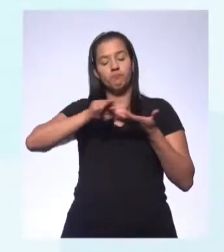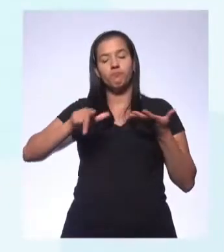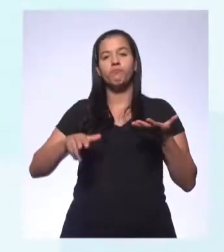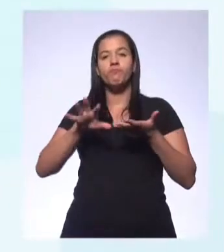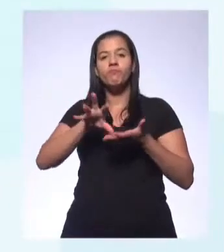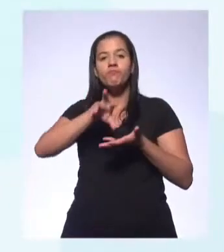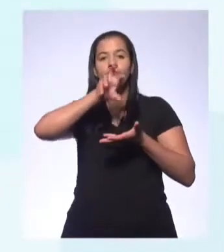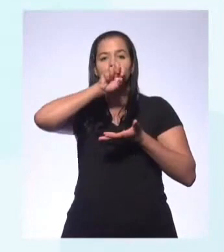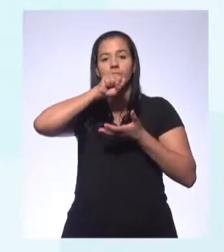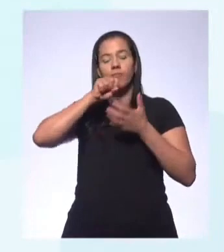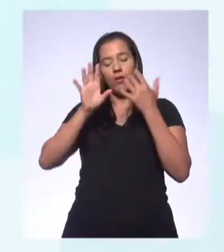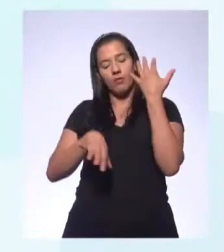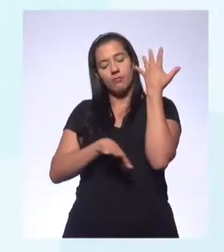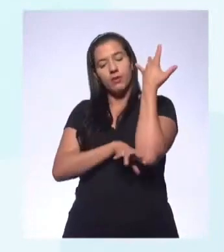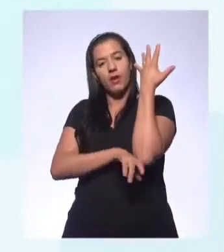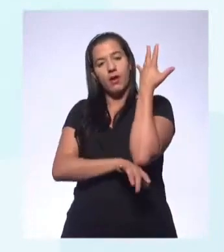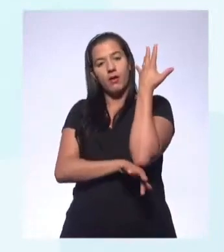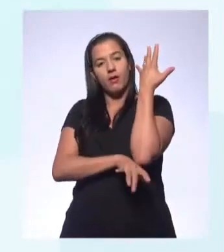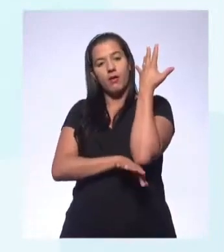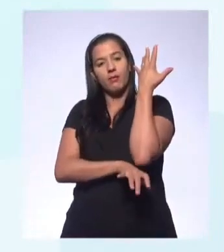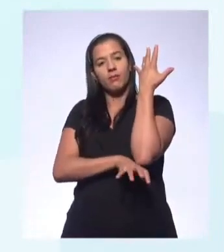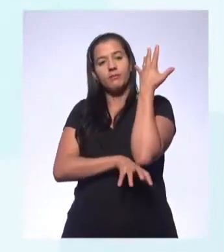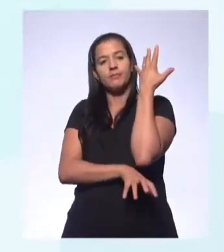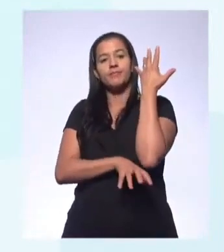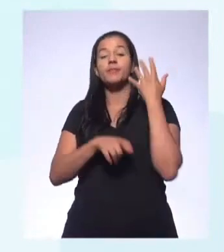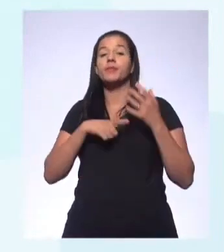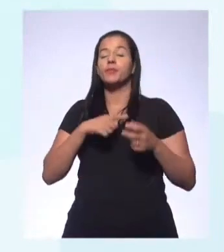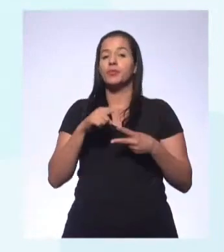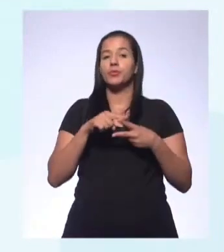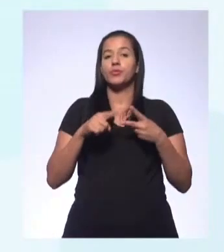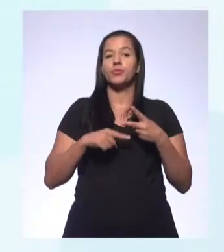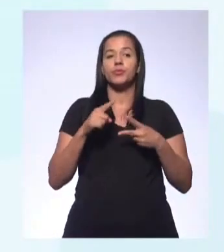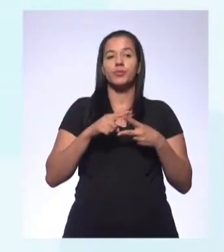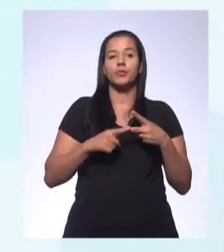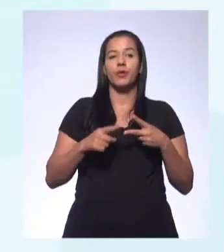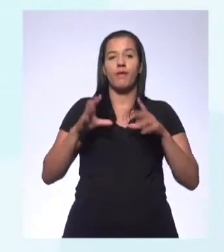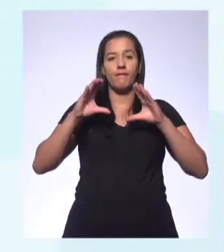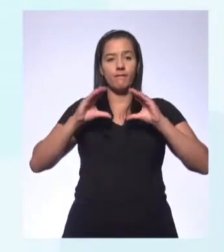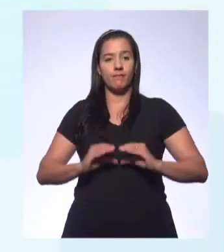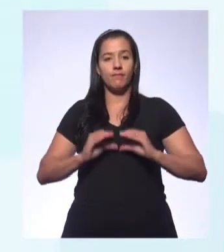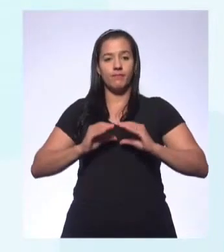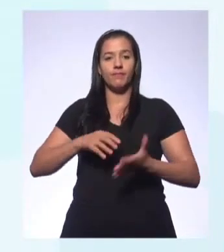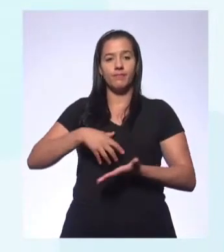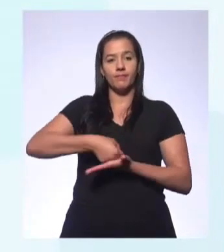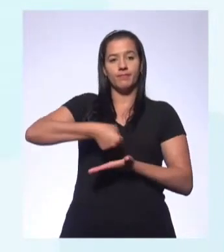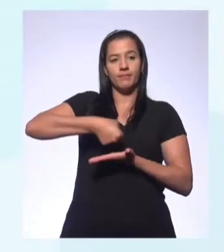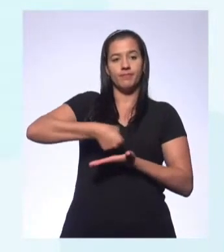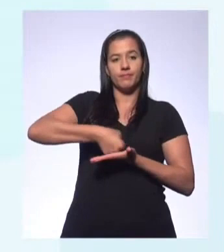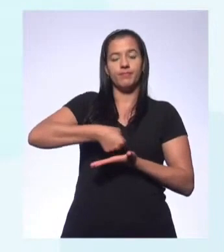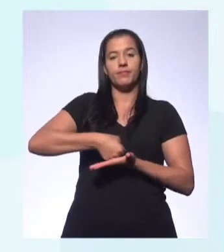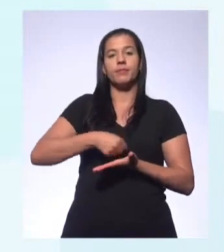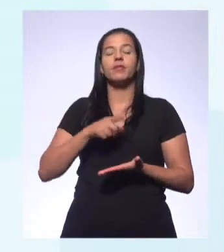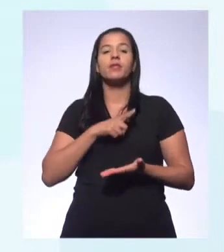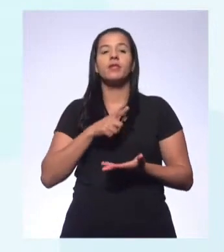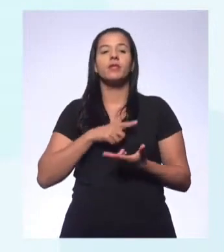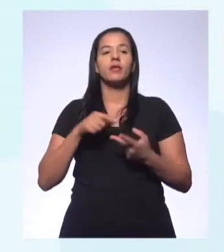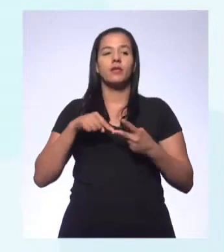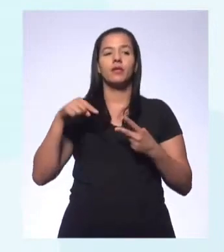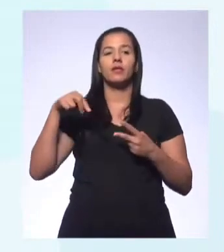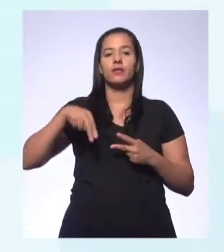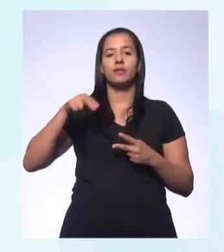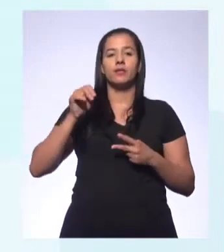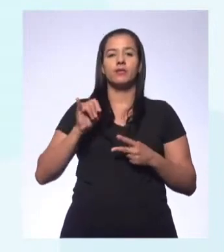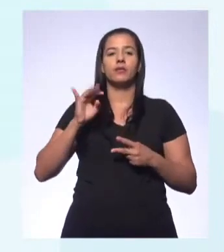através de suas raízes, a partir de 2 processos, a fixação e a nitrificação, certo?